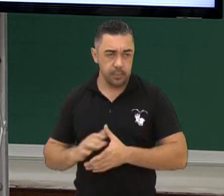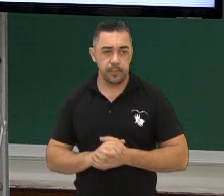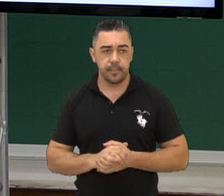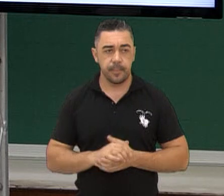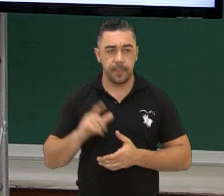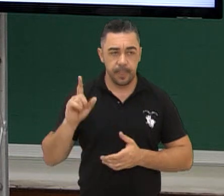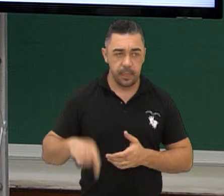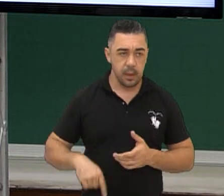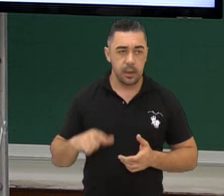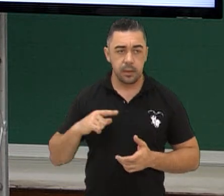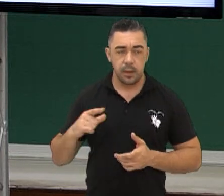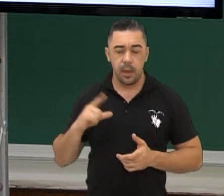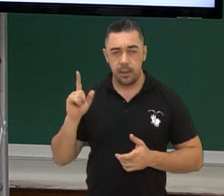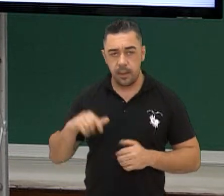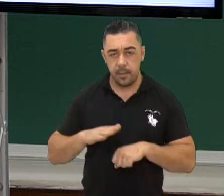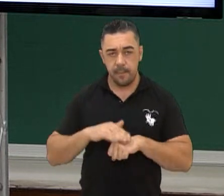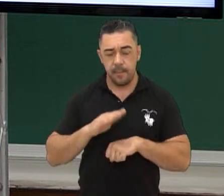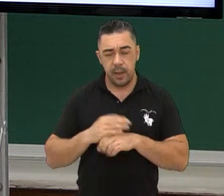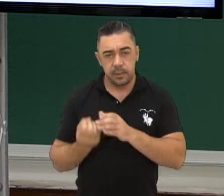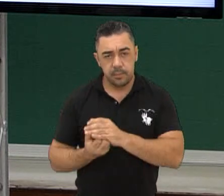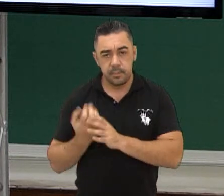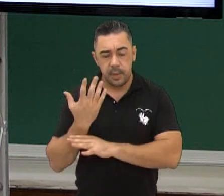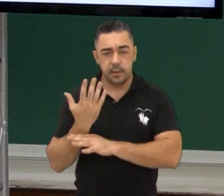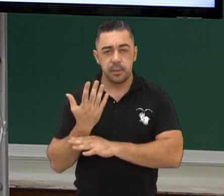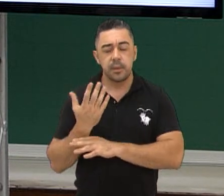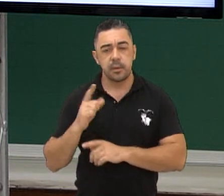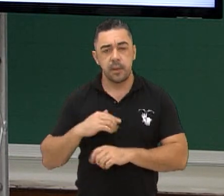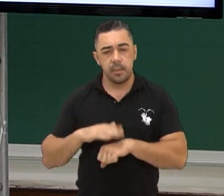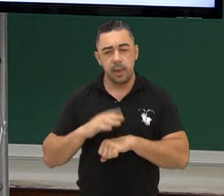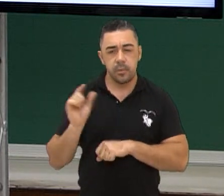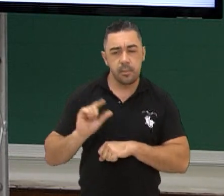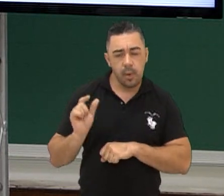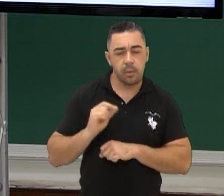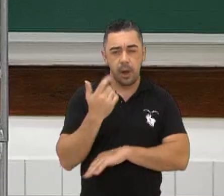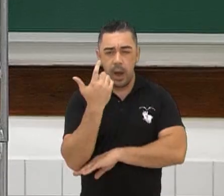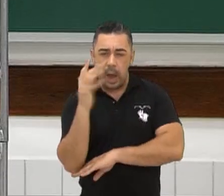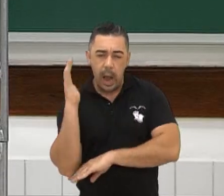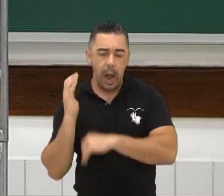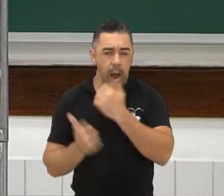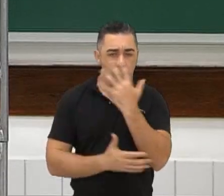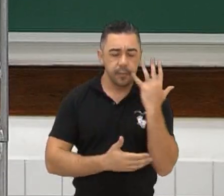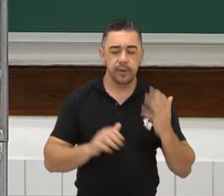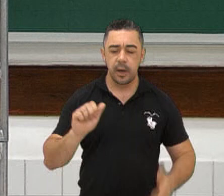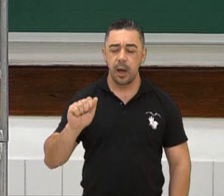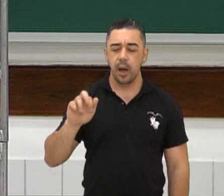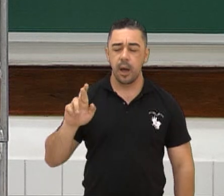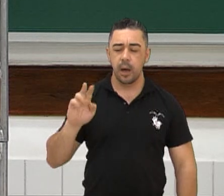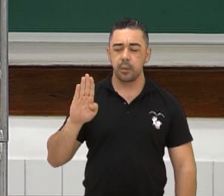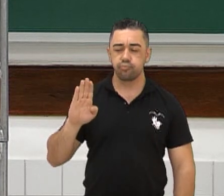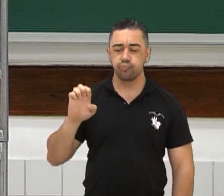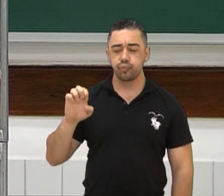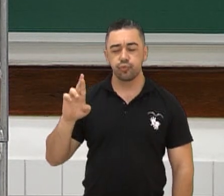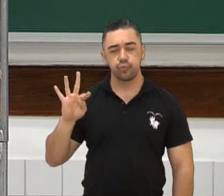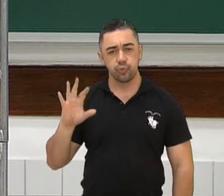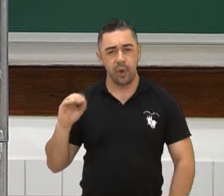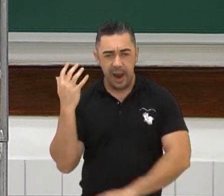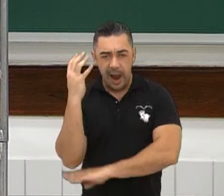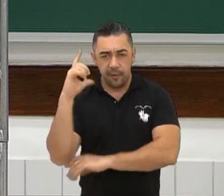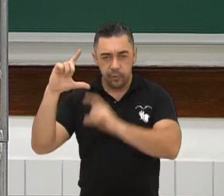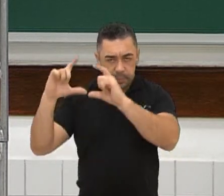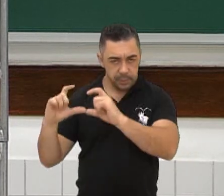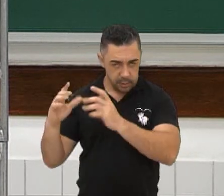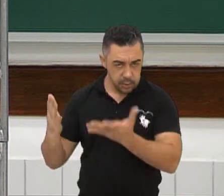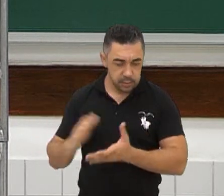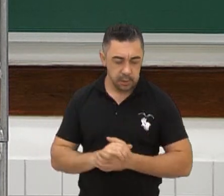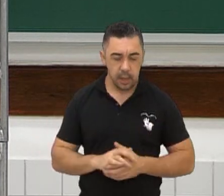são campos de herbáceas com maior ou menor presença de árvores e arbustos. Então, só para você saber que o cerrado ele tem variação de um lado para o outro também,